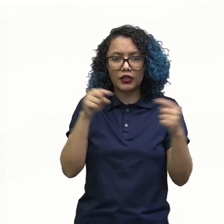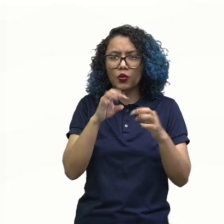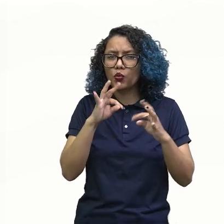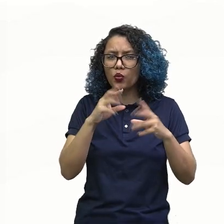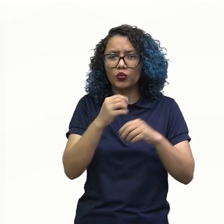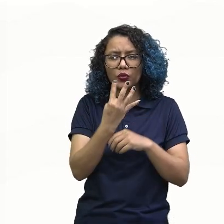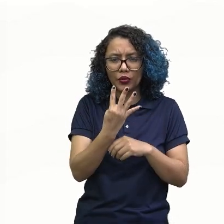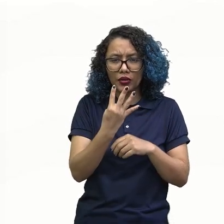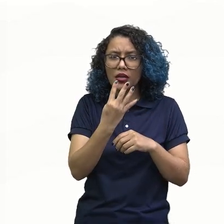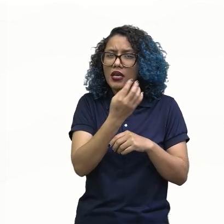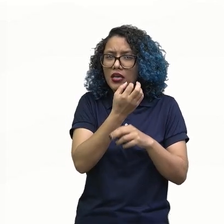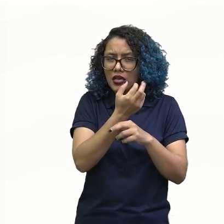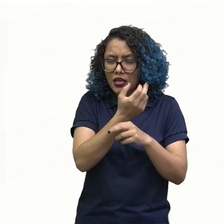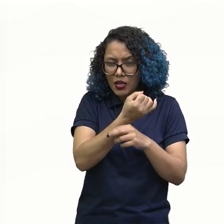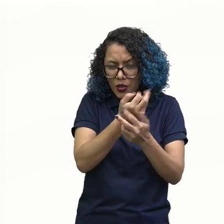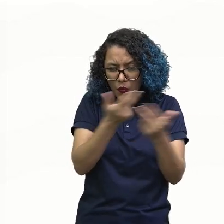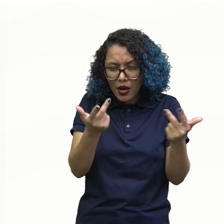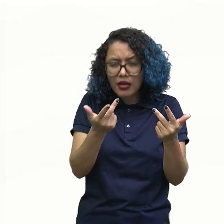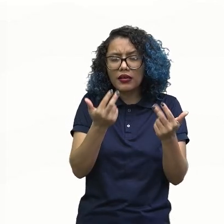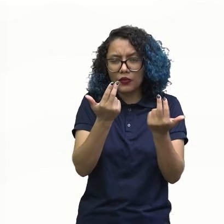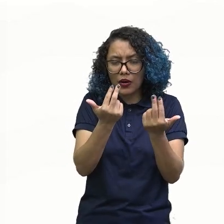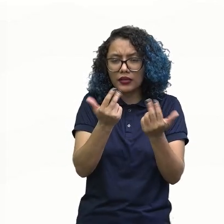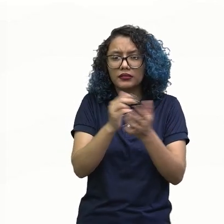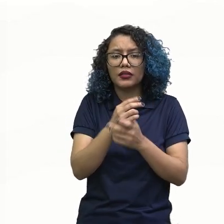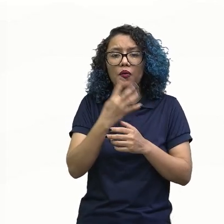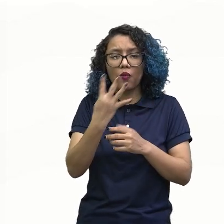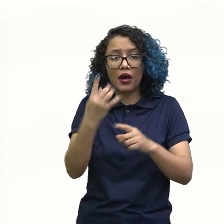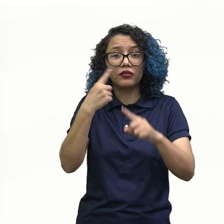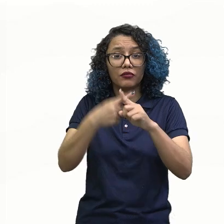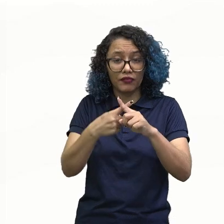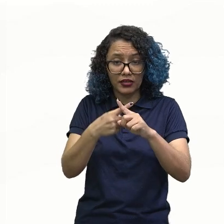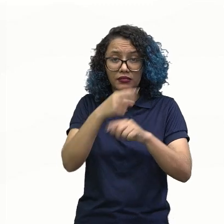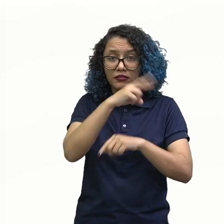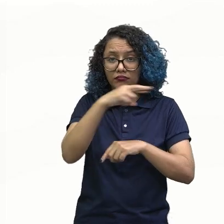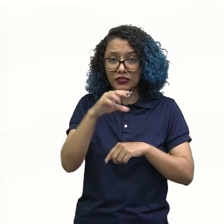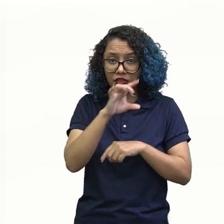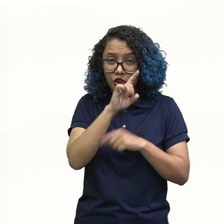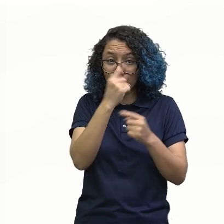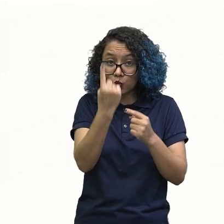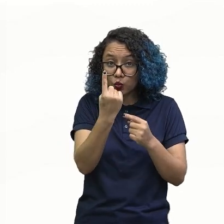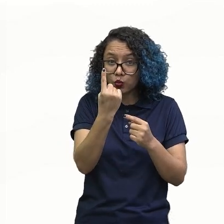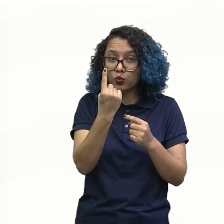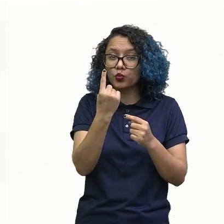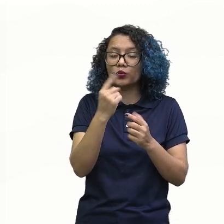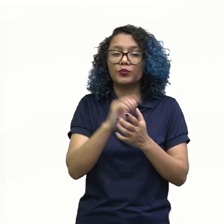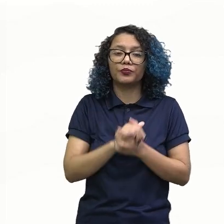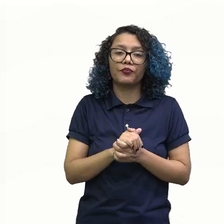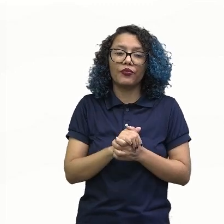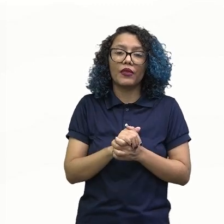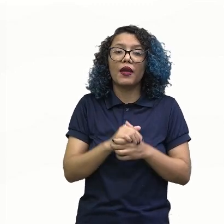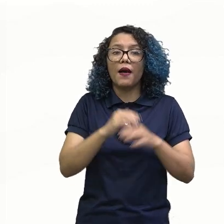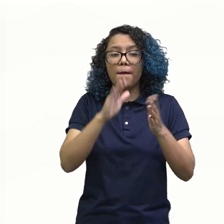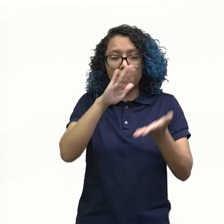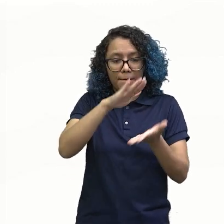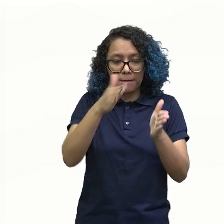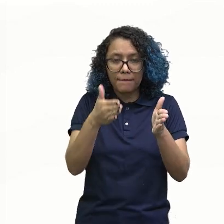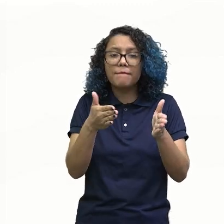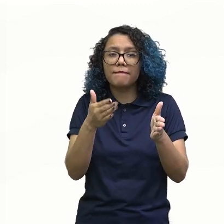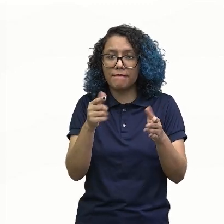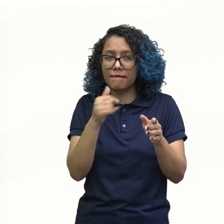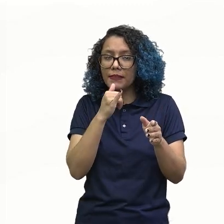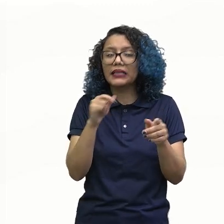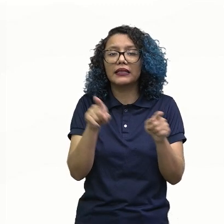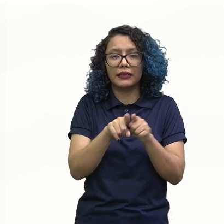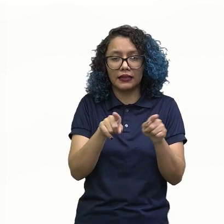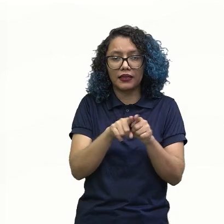4 vezes, né, tem 4 geradores, 4 vezes a resistência equivalente de um deles. A mesma coisa aqui com as baterias. Olha, eu tenho